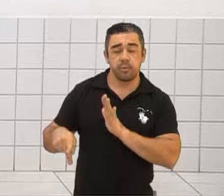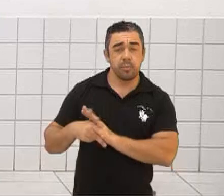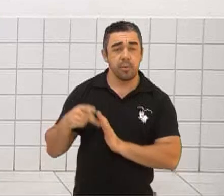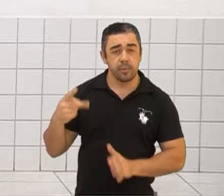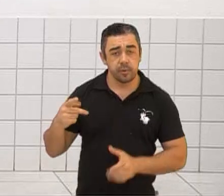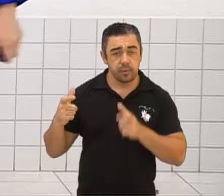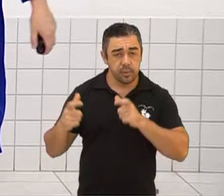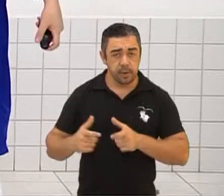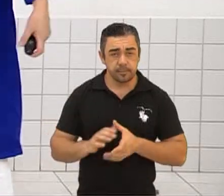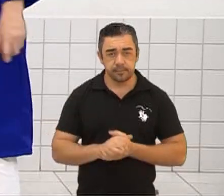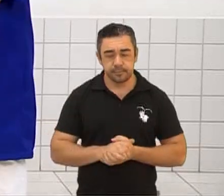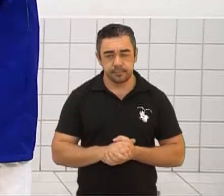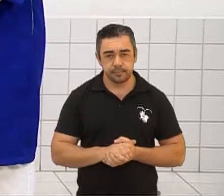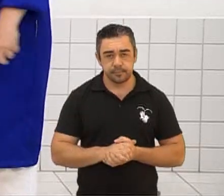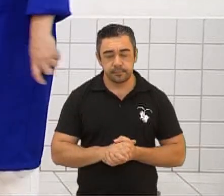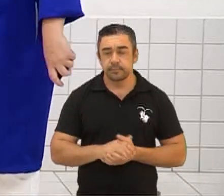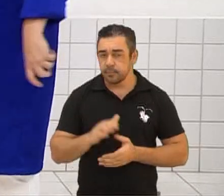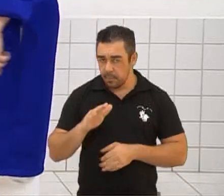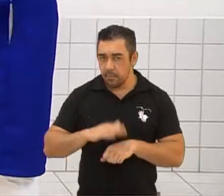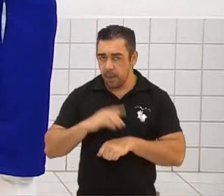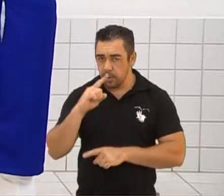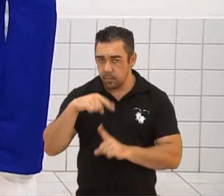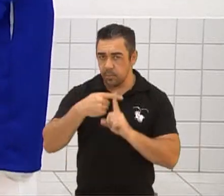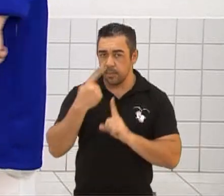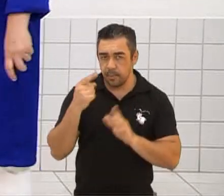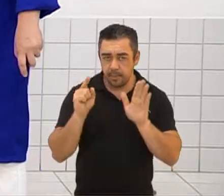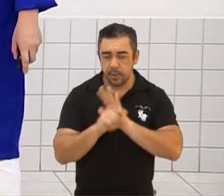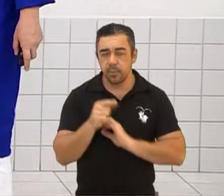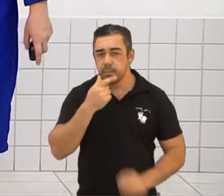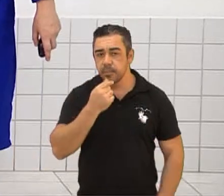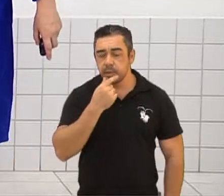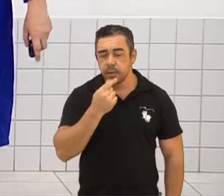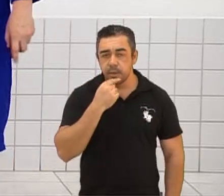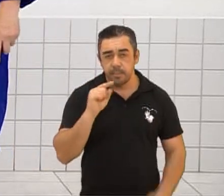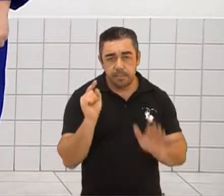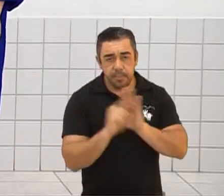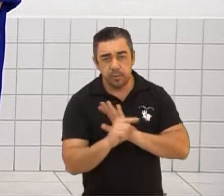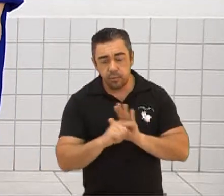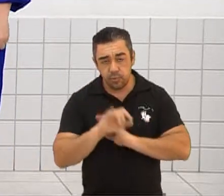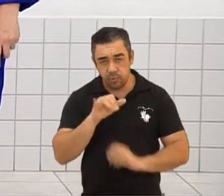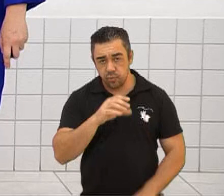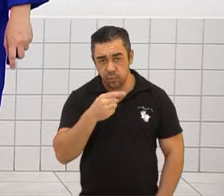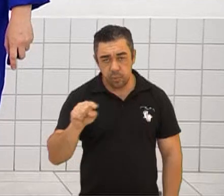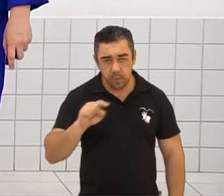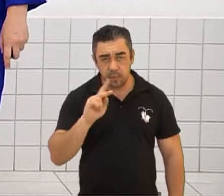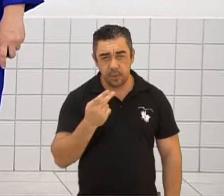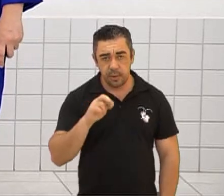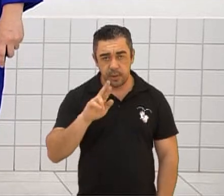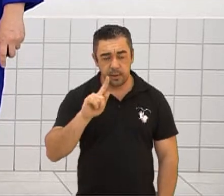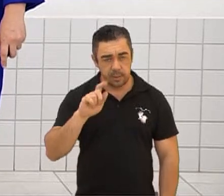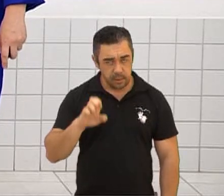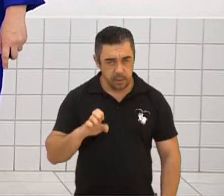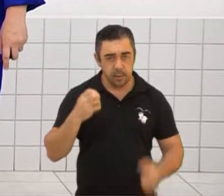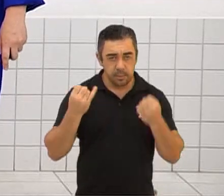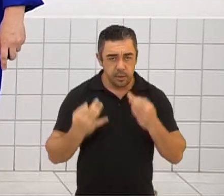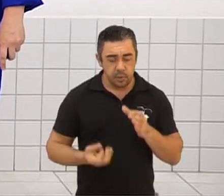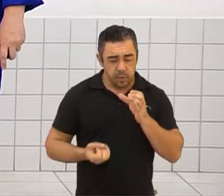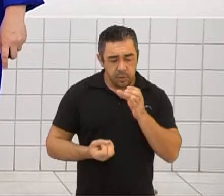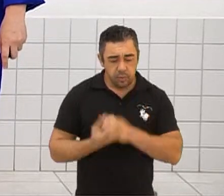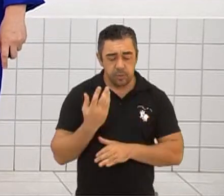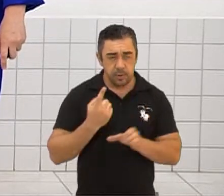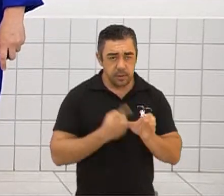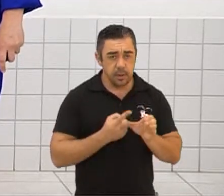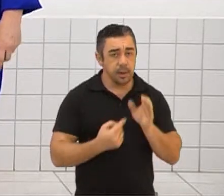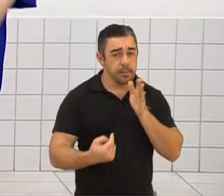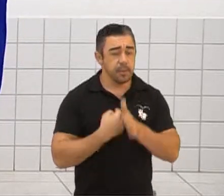né, professor? Exato. E olha, ainda tem mais uma pergunta aqui. O João Henrique, ele encaminhou uma pergunta, como a gente estava falando, questão de urbanização, né, todo esse processo, ele mandou